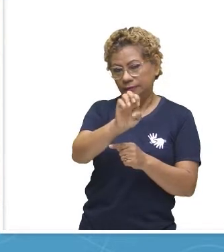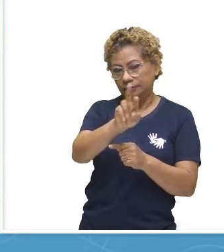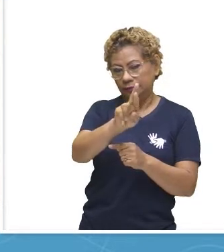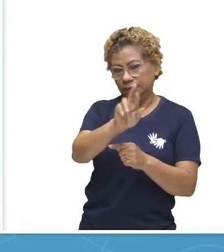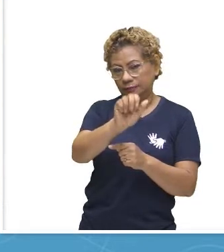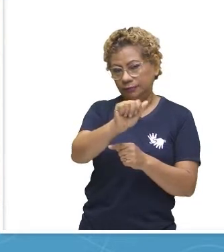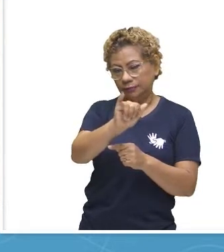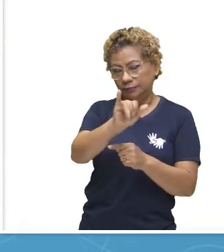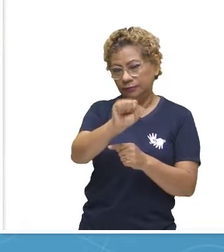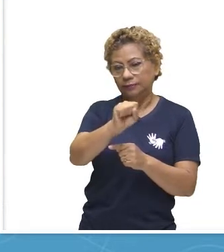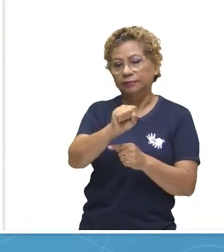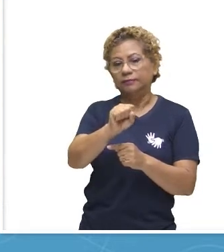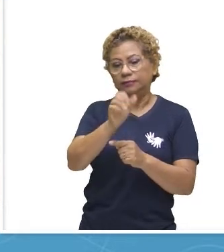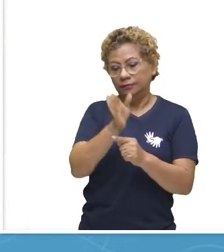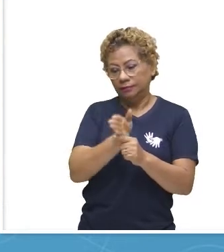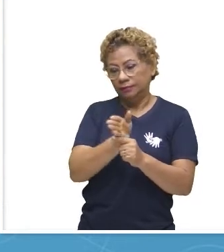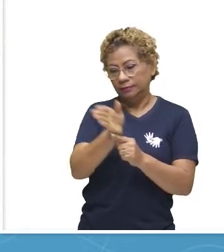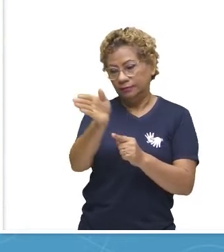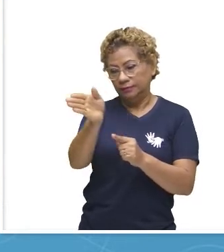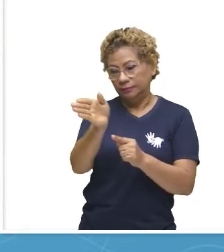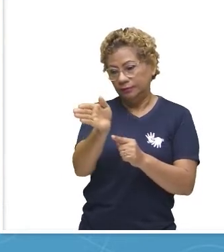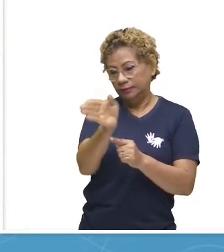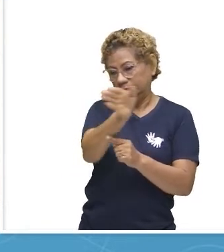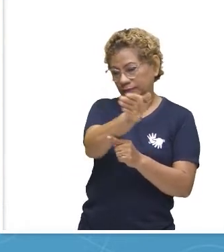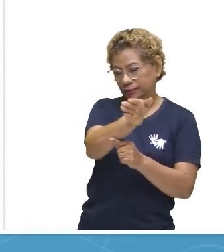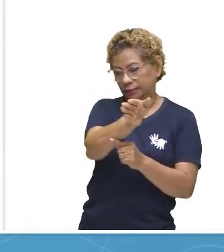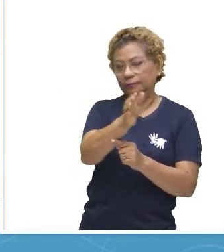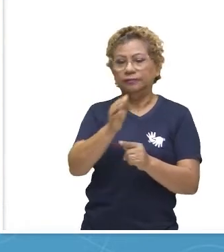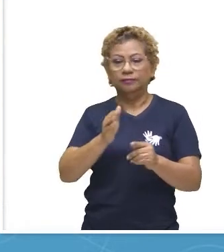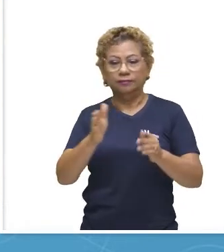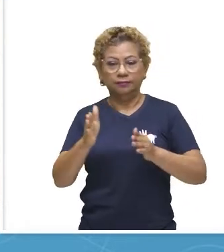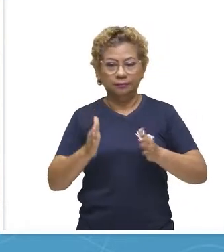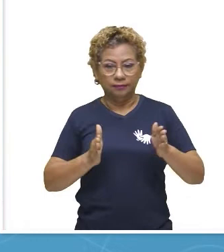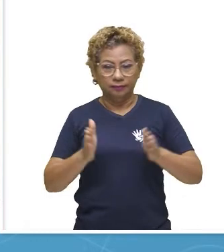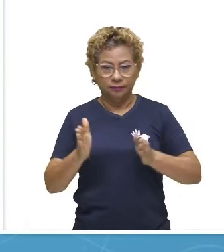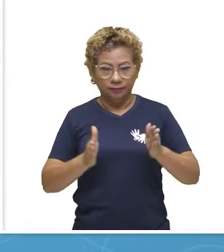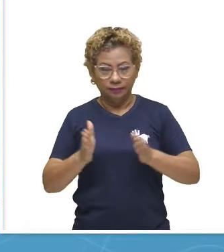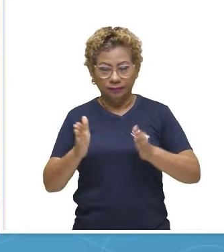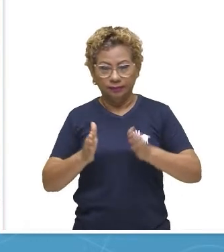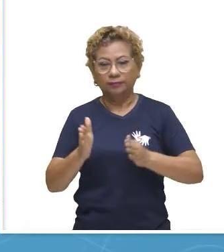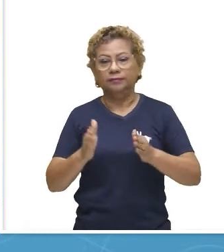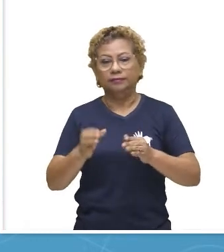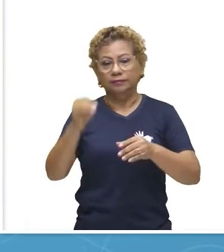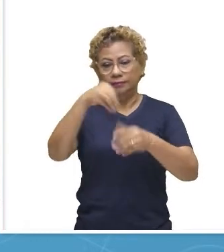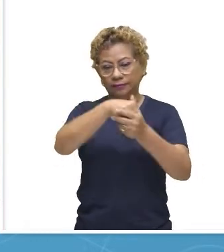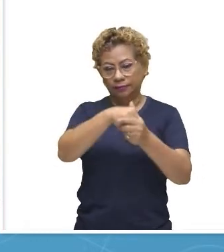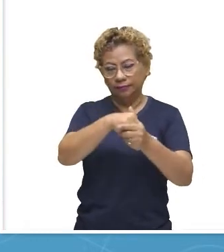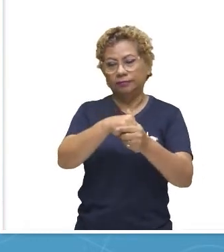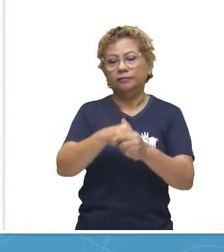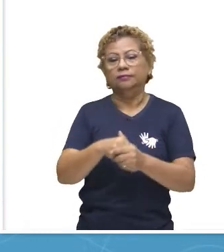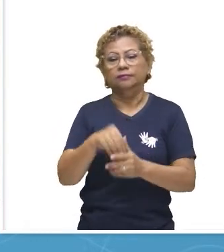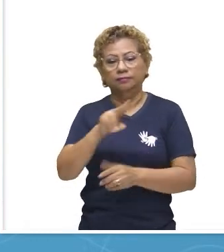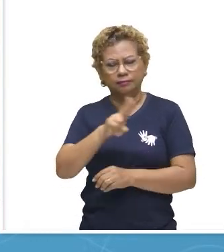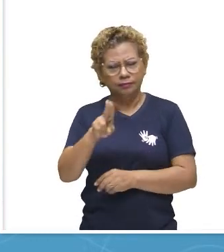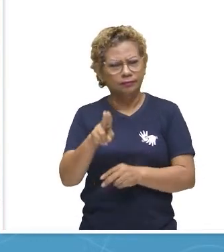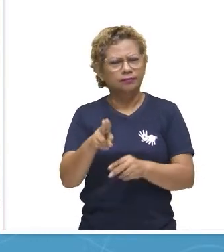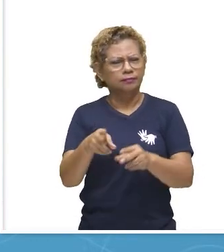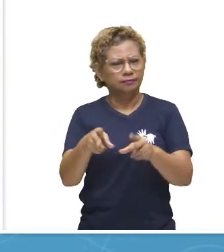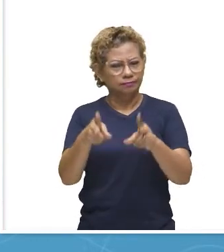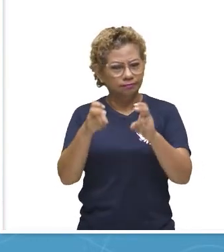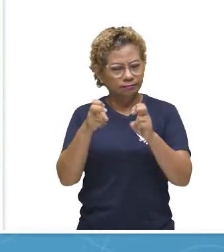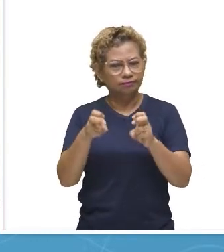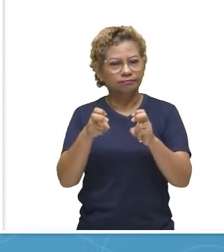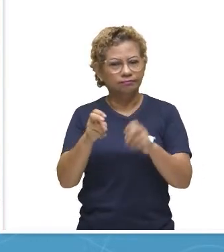as duas retas paralelas. Então, pelo nome, você consegue identificar a